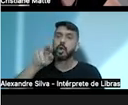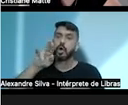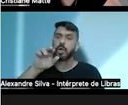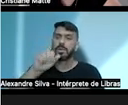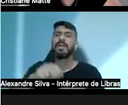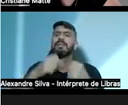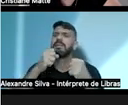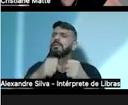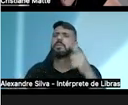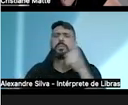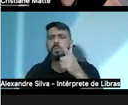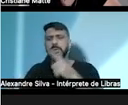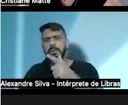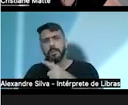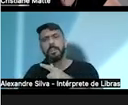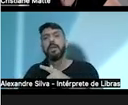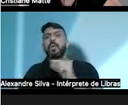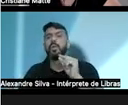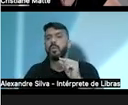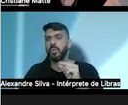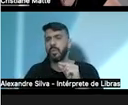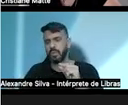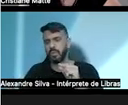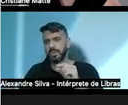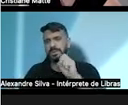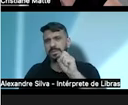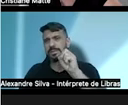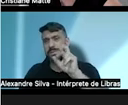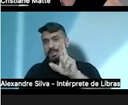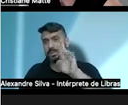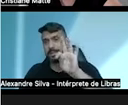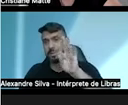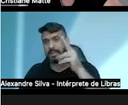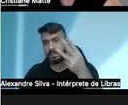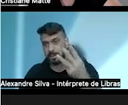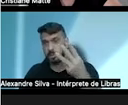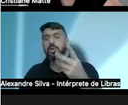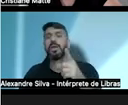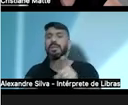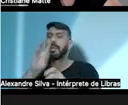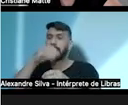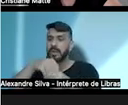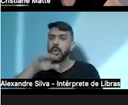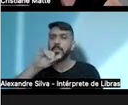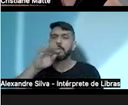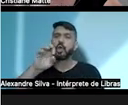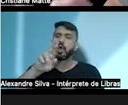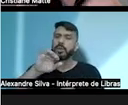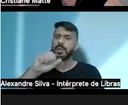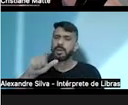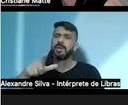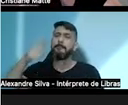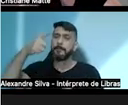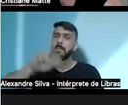totalmente. SIRT3 é uma sirtuína importantíssima para o metabolismo mitocondrial, está aumentada pelo exercício, mais